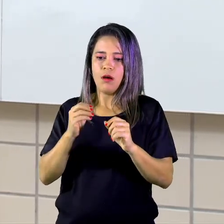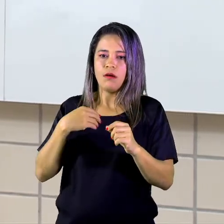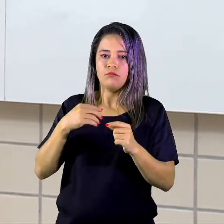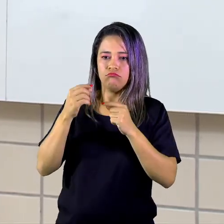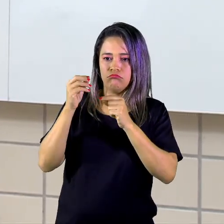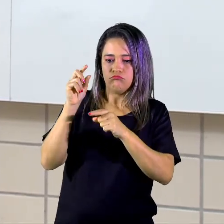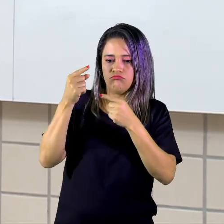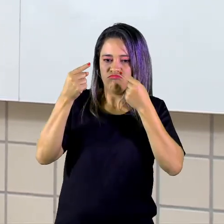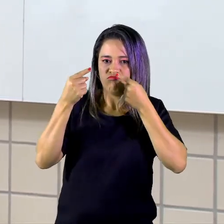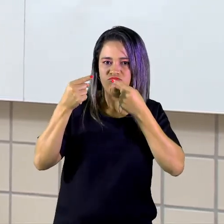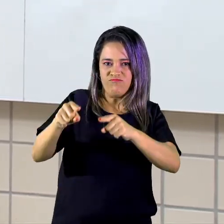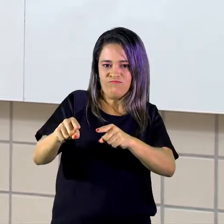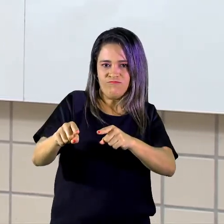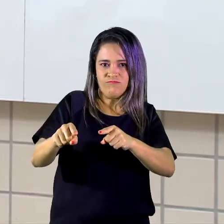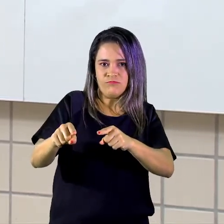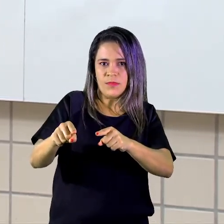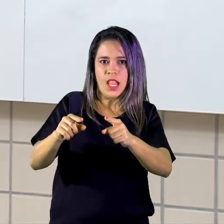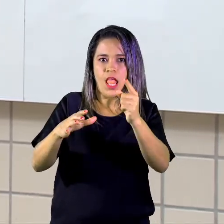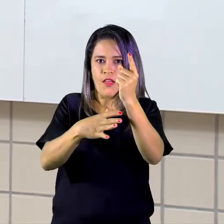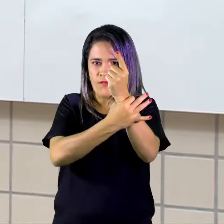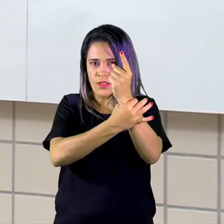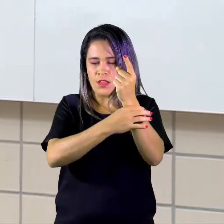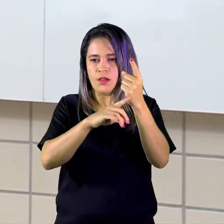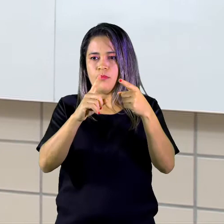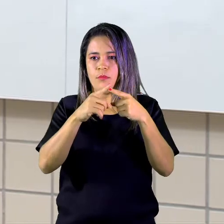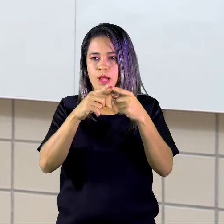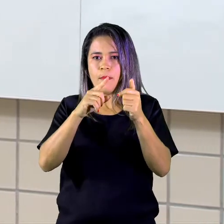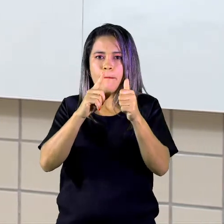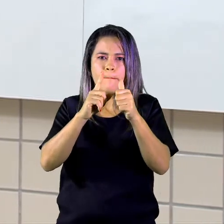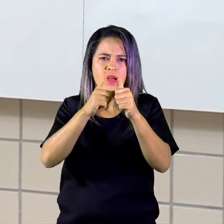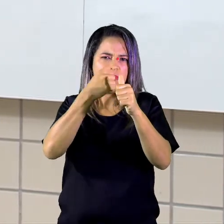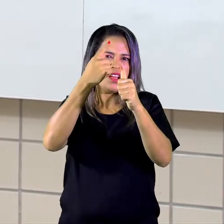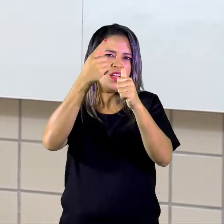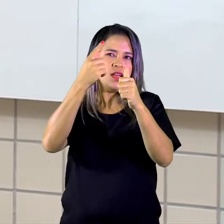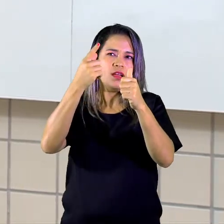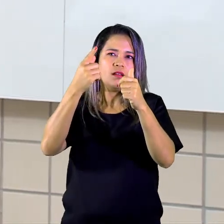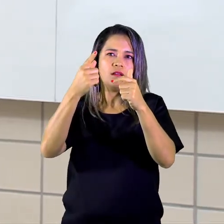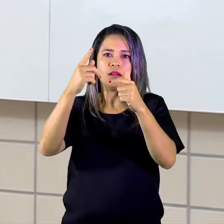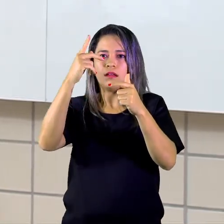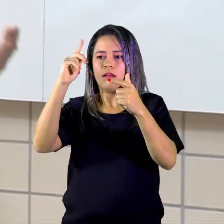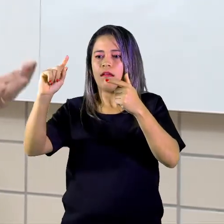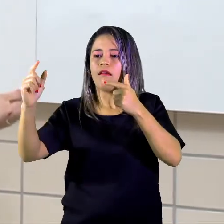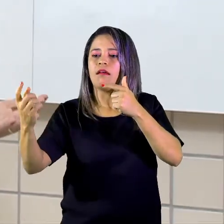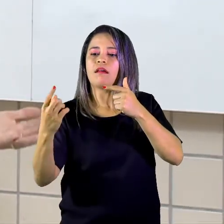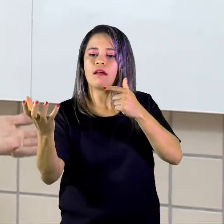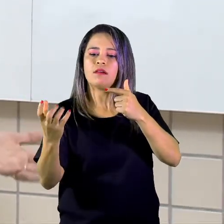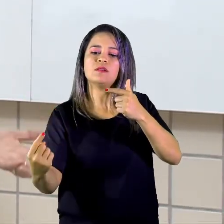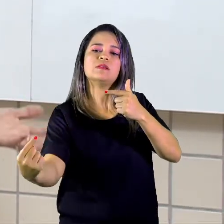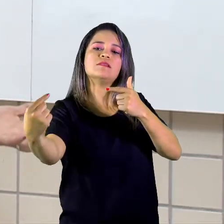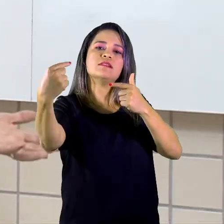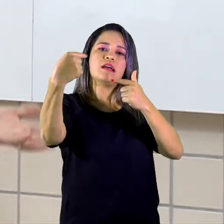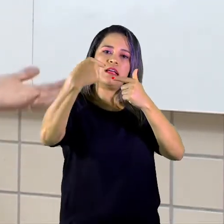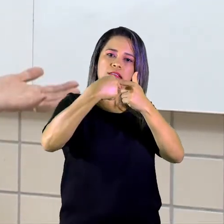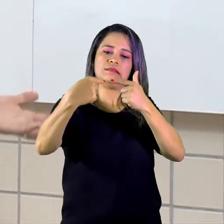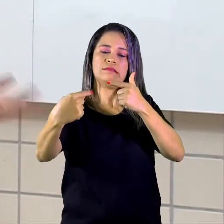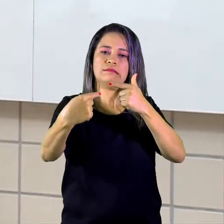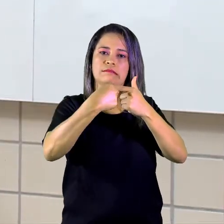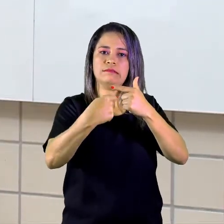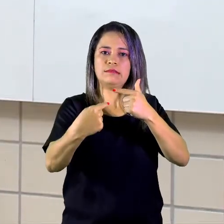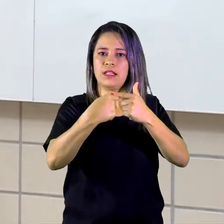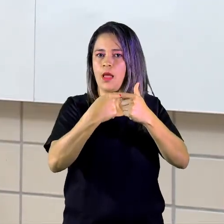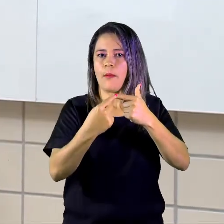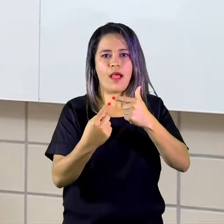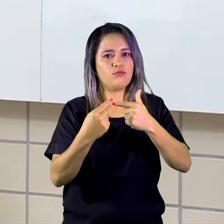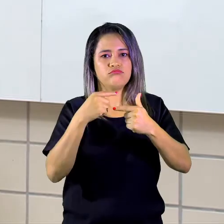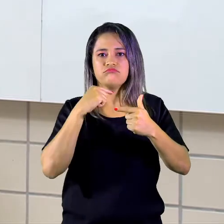defender. Que no caso, são as primeiras barreiras que o invasor vai ter que enfrentar para poder